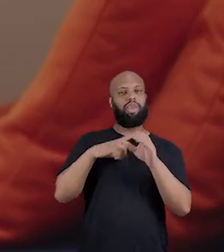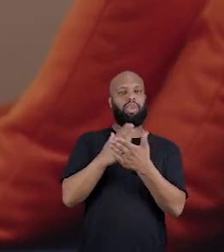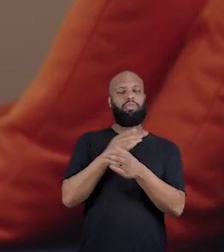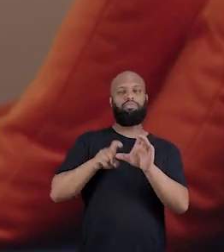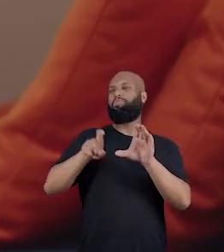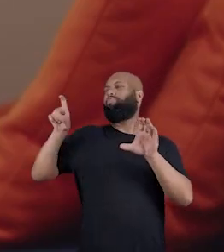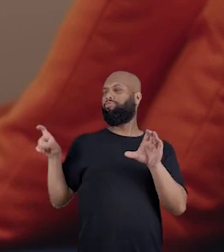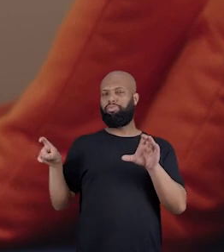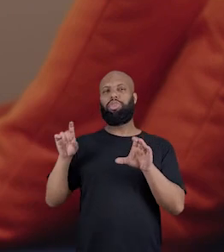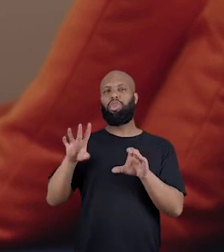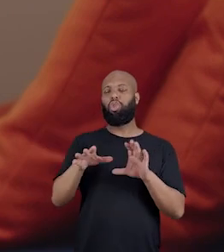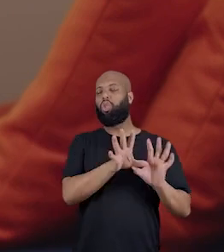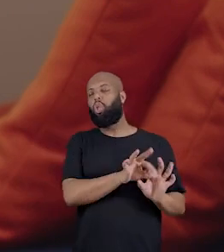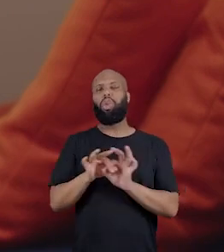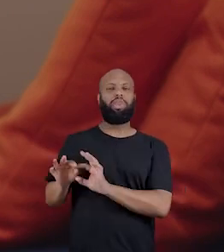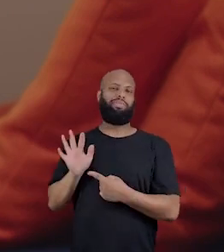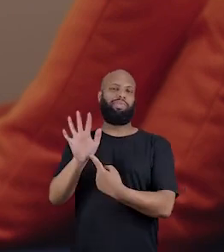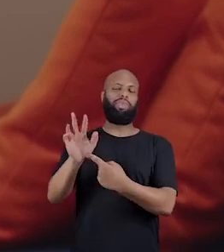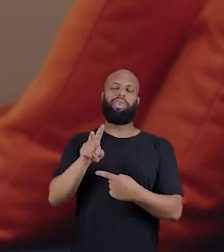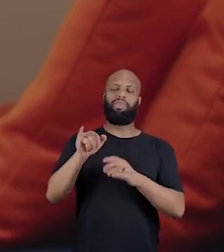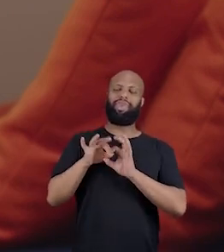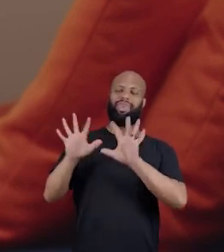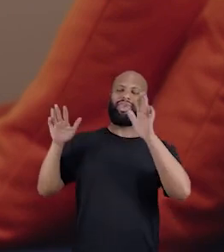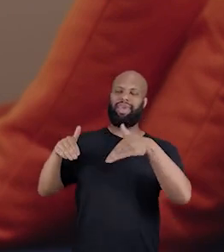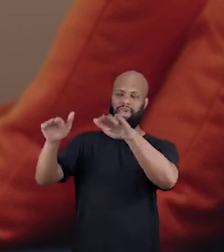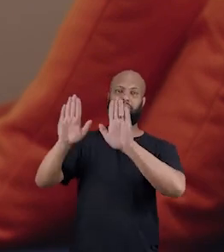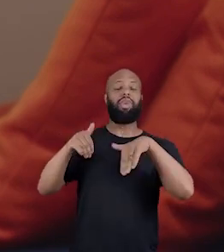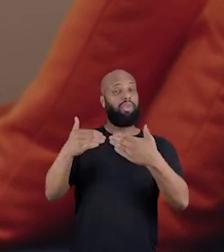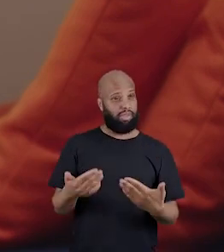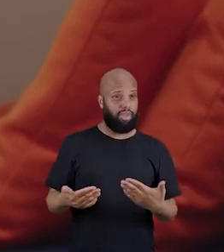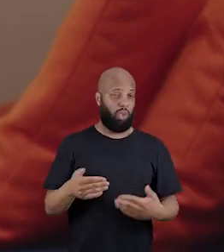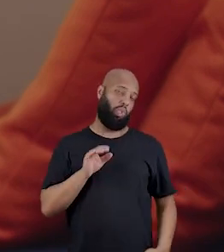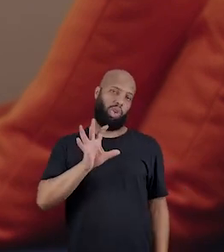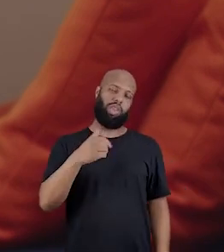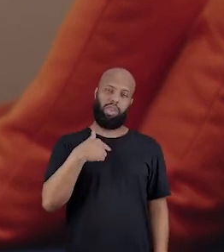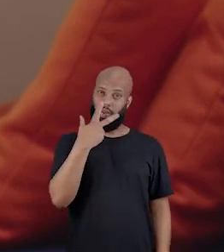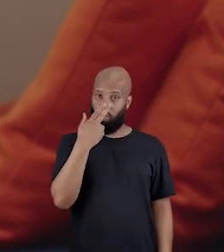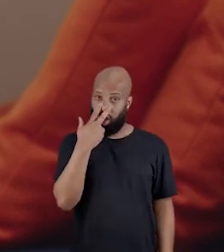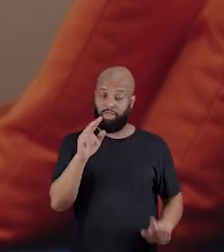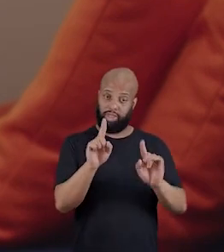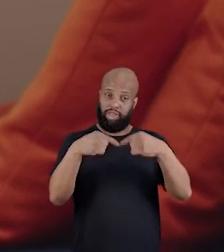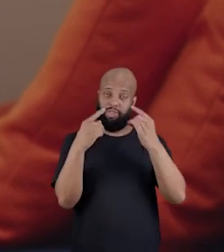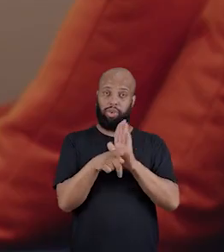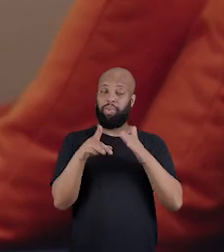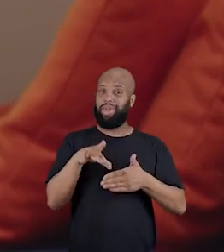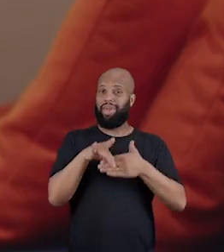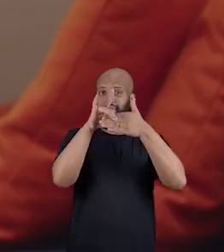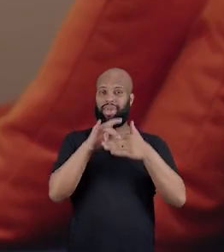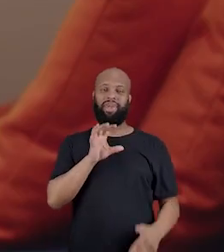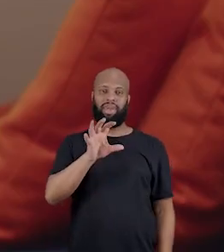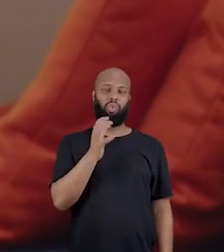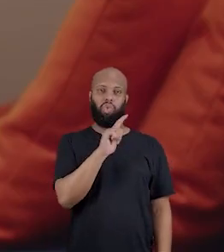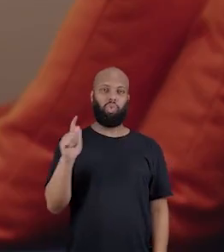e vai ter outro que você vai deixar mais solto e vai dar só o contexto, o contorno e vai liberar. Então, eu acho que o grande desafio